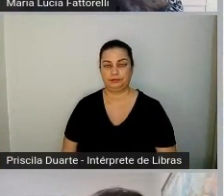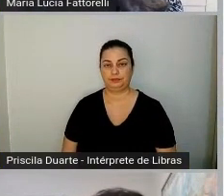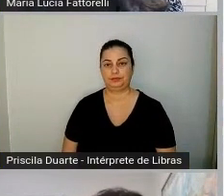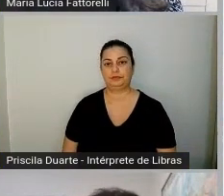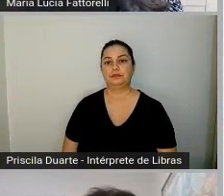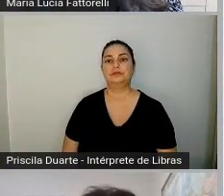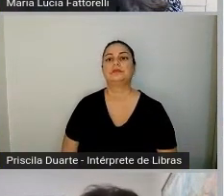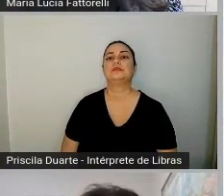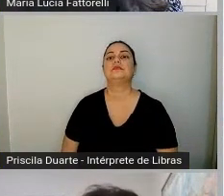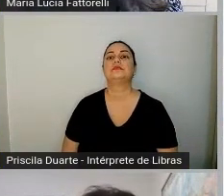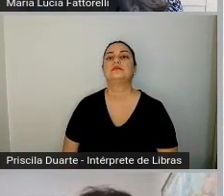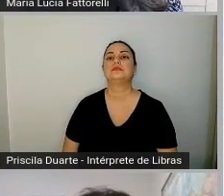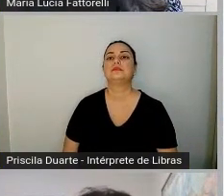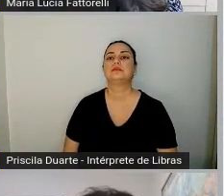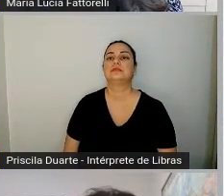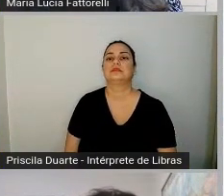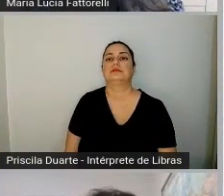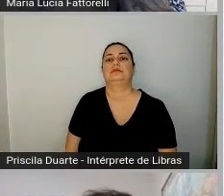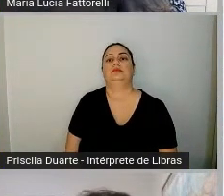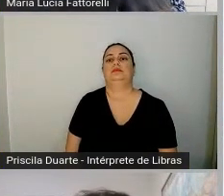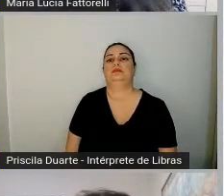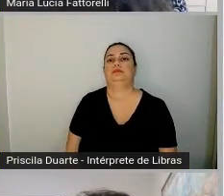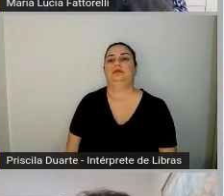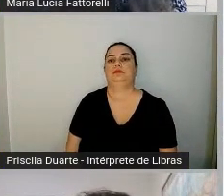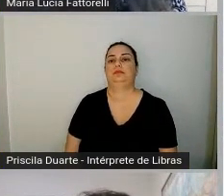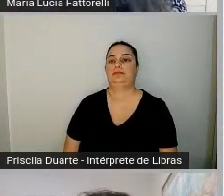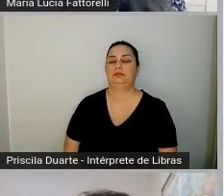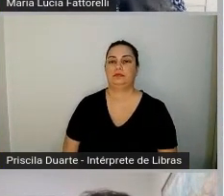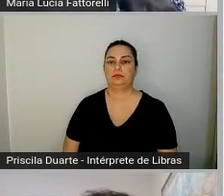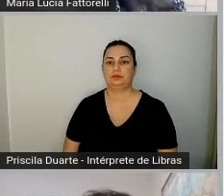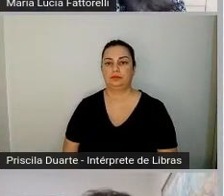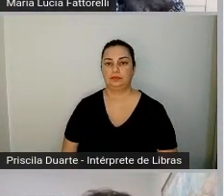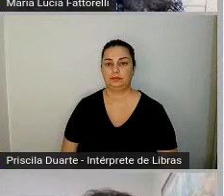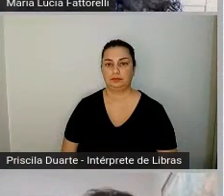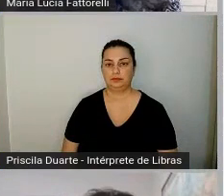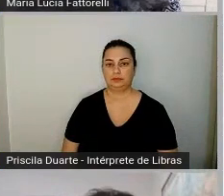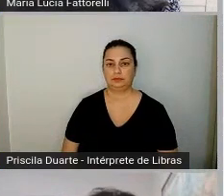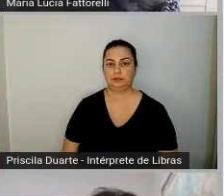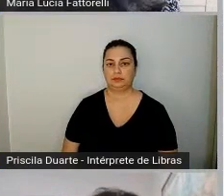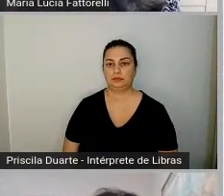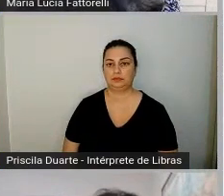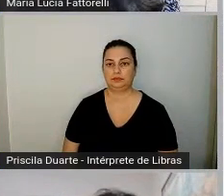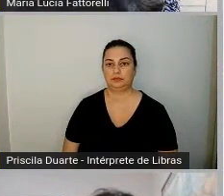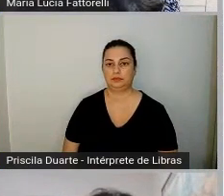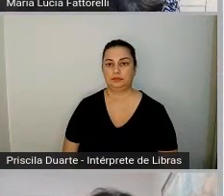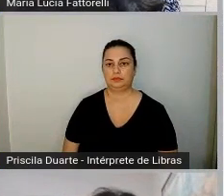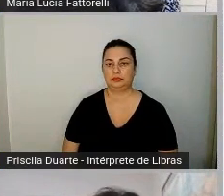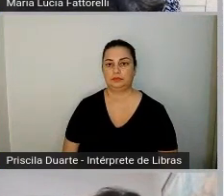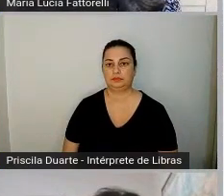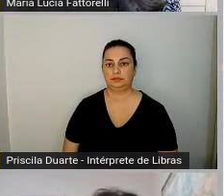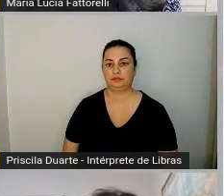Chegou no gráfico? Chegou. Ok.